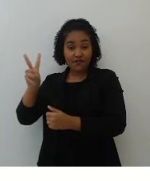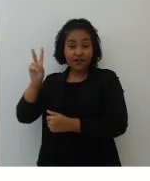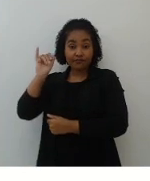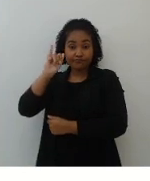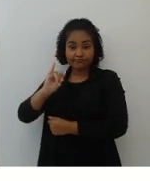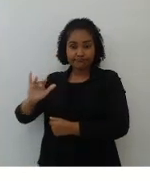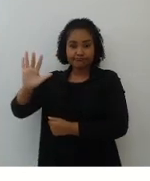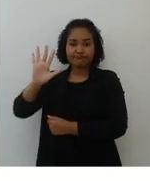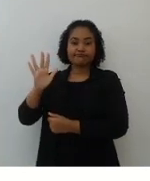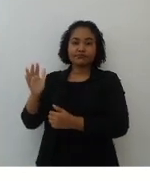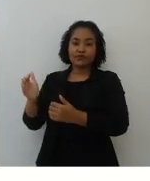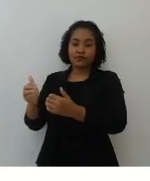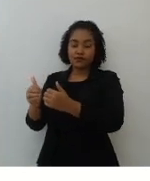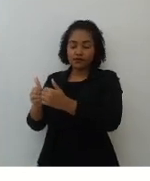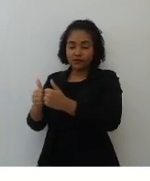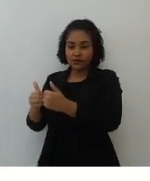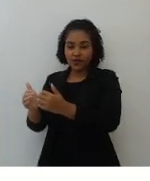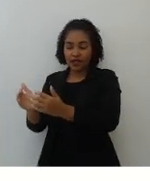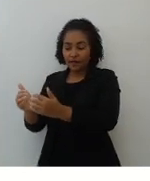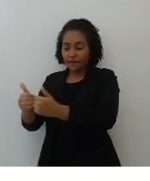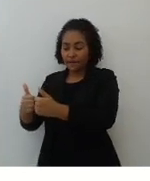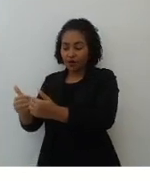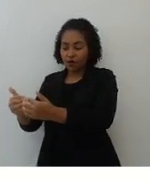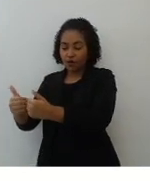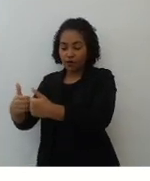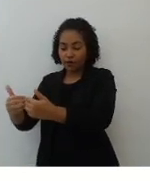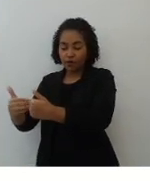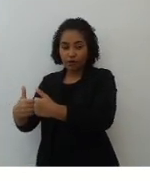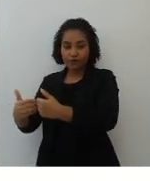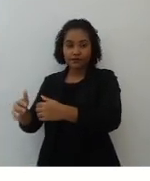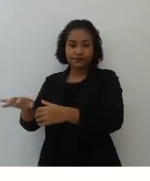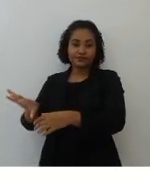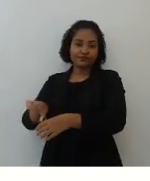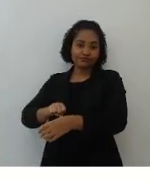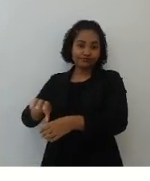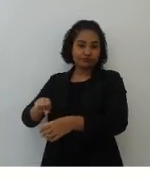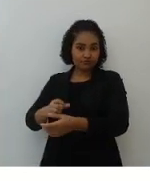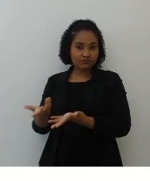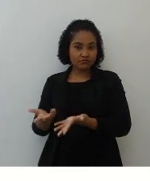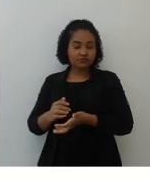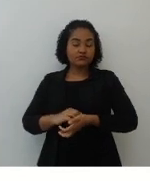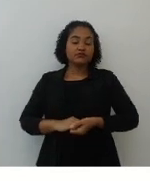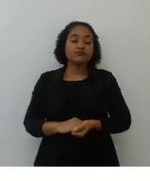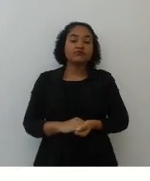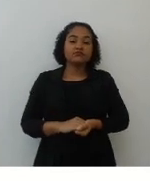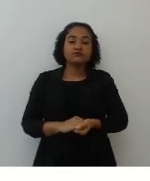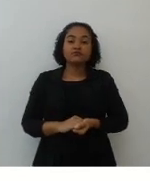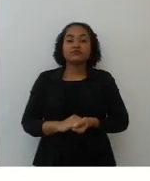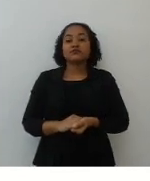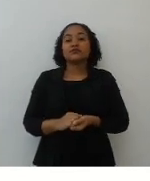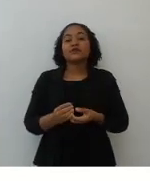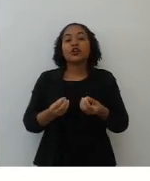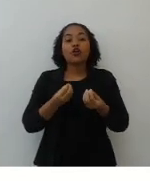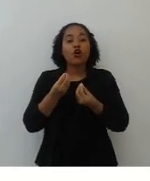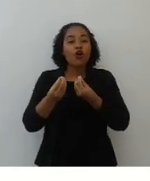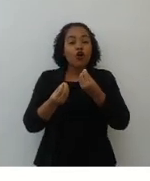de pseudópodos, né? Todo esse movimento que ela faz para englobar o material para a parte